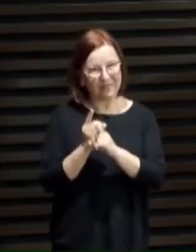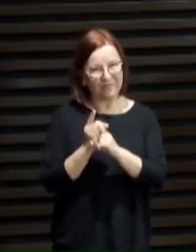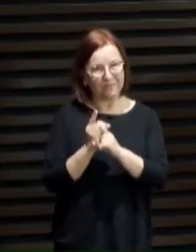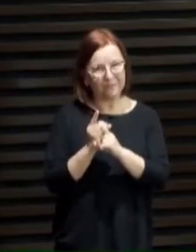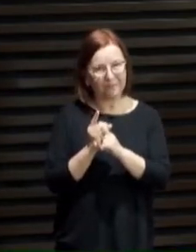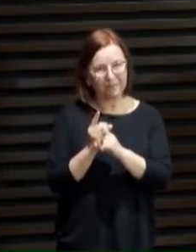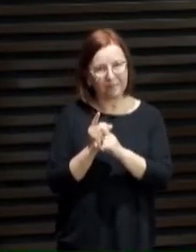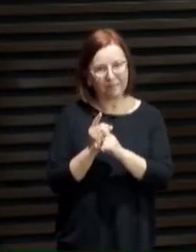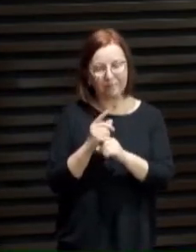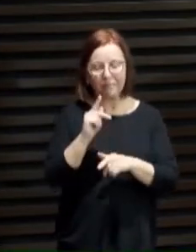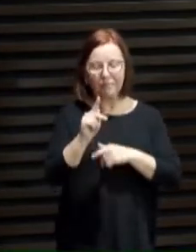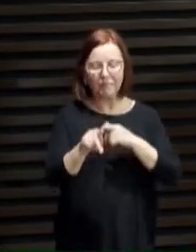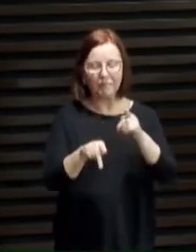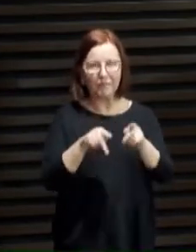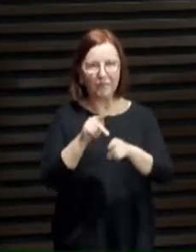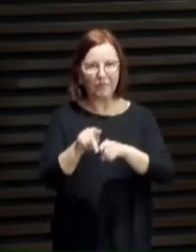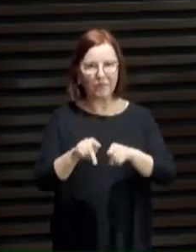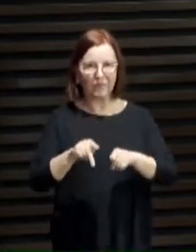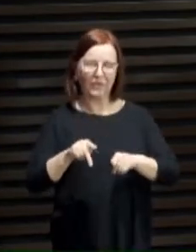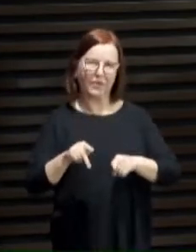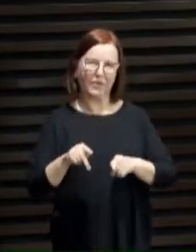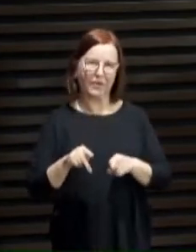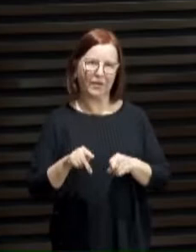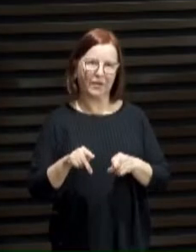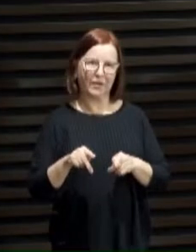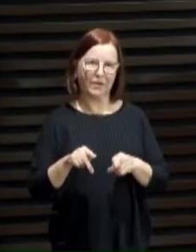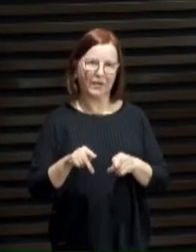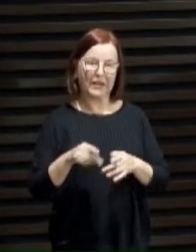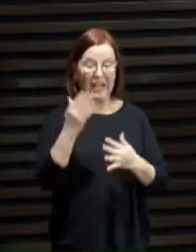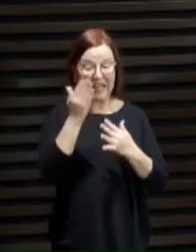São gente que vem de lá de dentro da multidão,